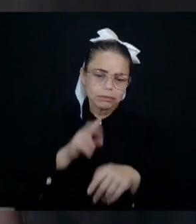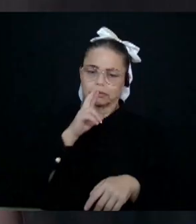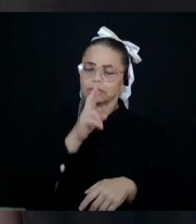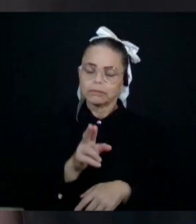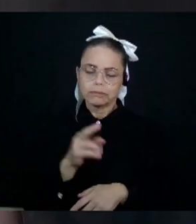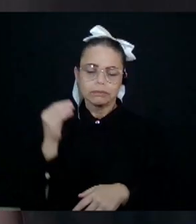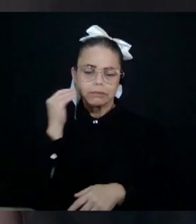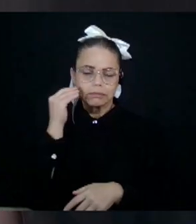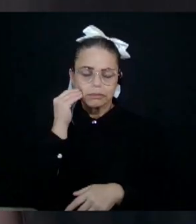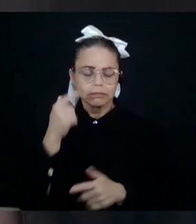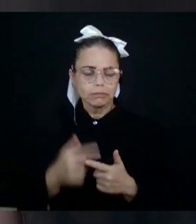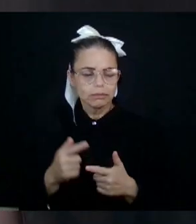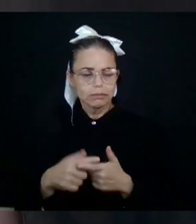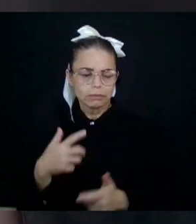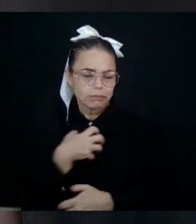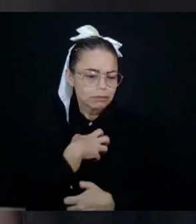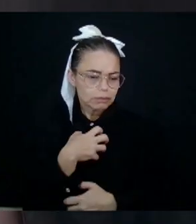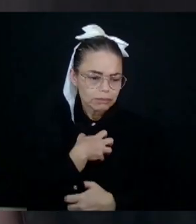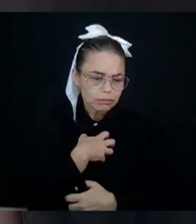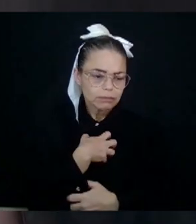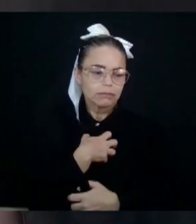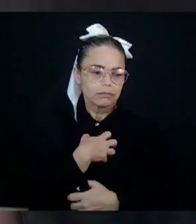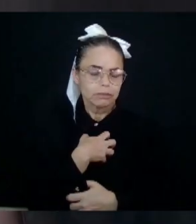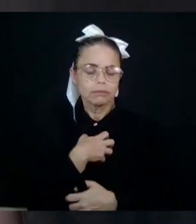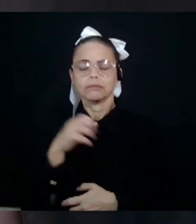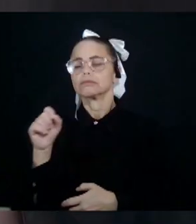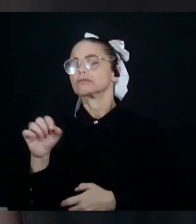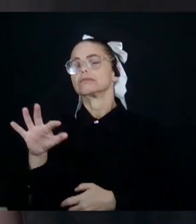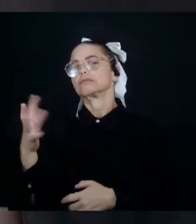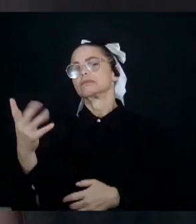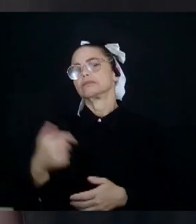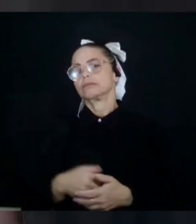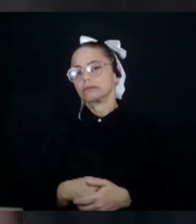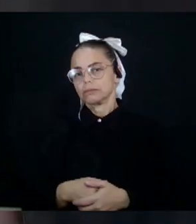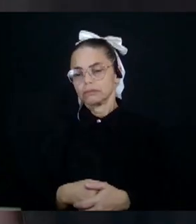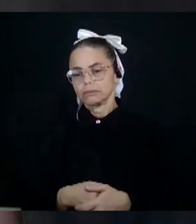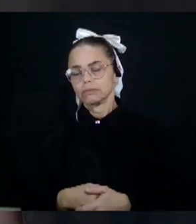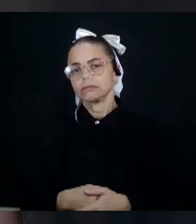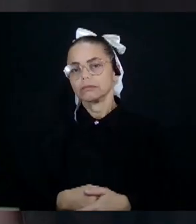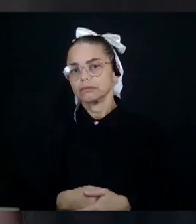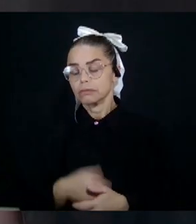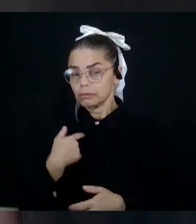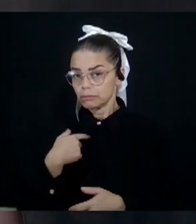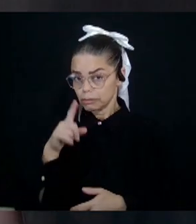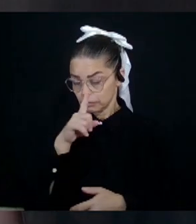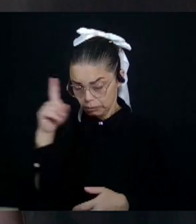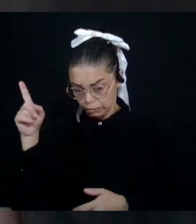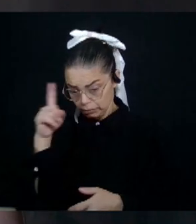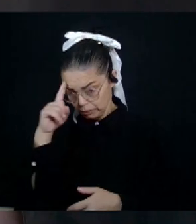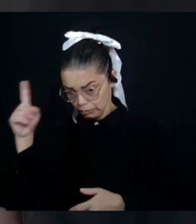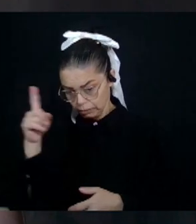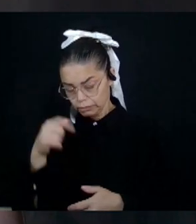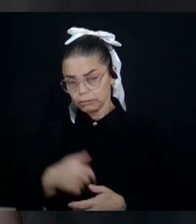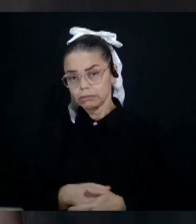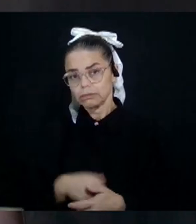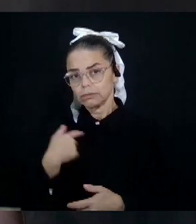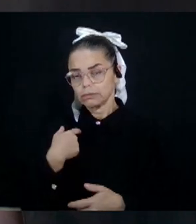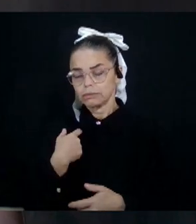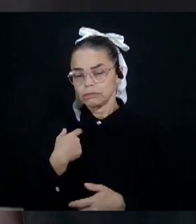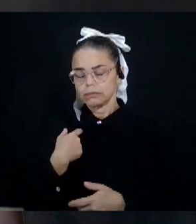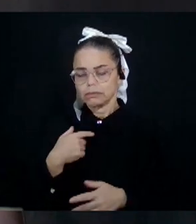que que eu estou me sentindo assim?", né, "O que é que está acontecendo, né, na minha rotina, que quando eu faço essa pausa,